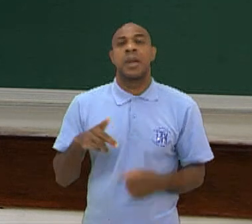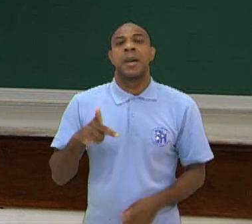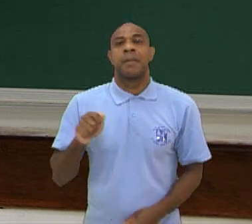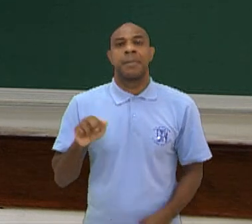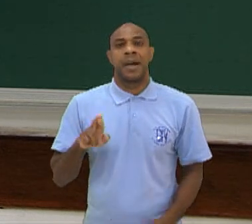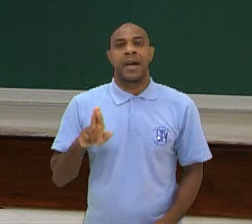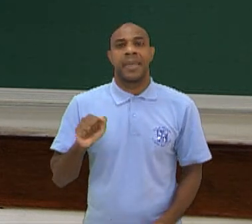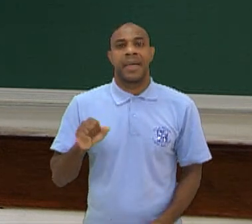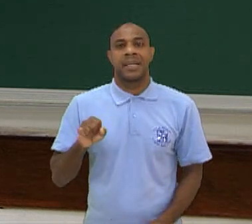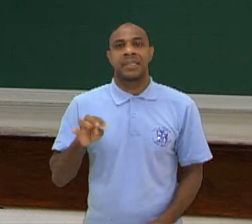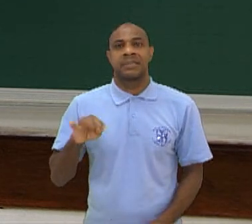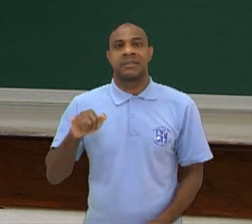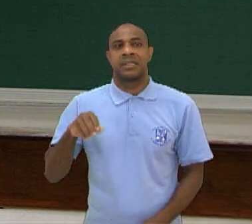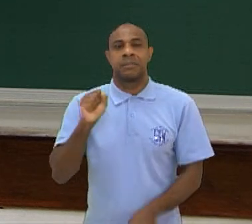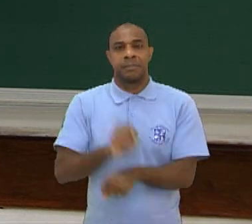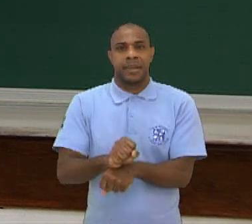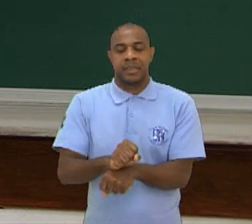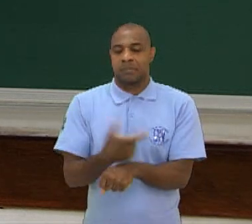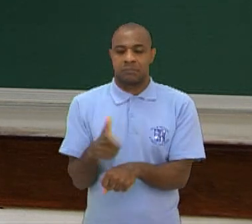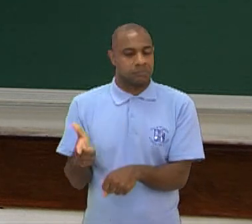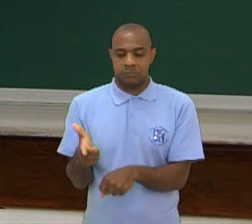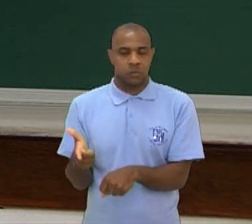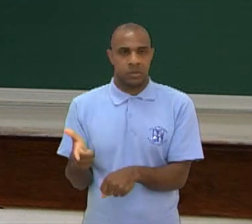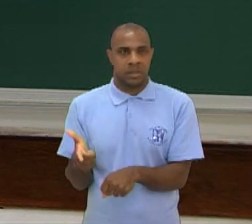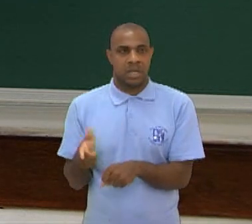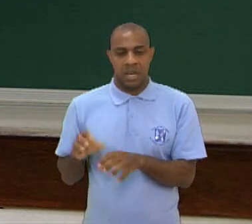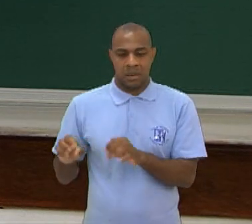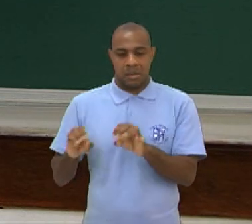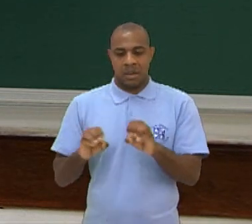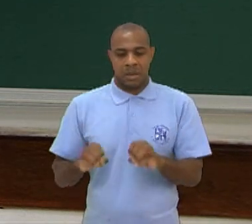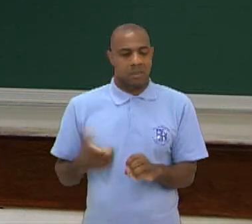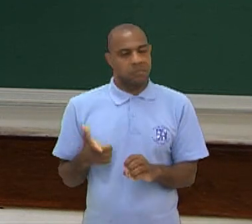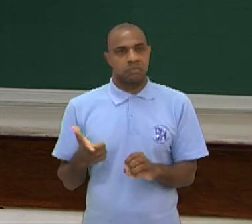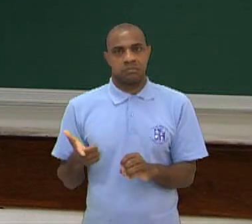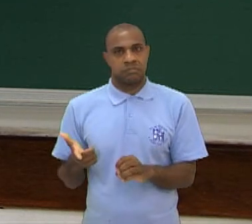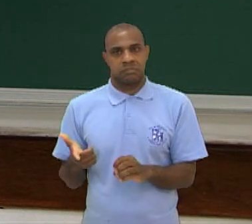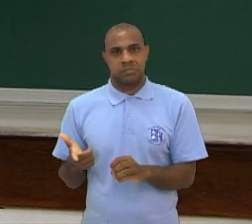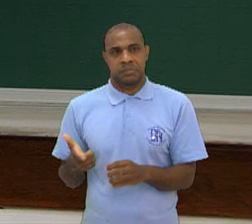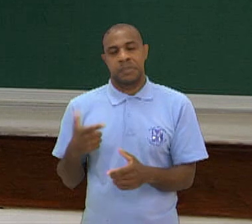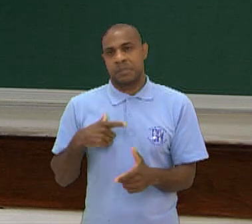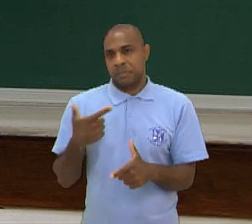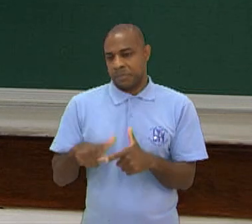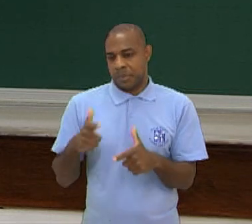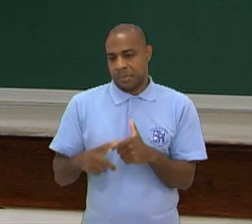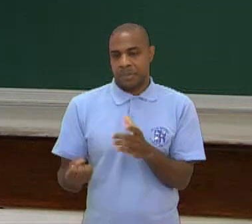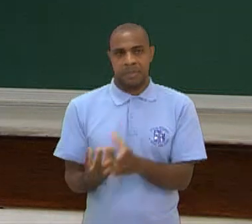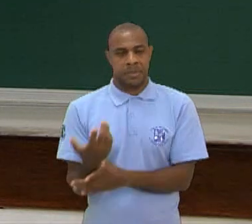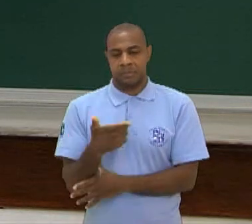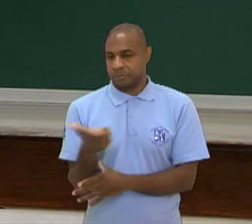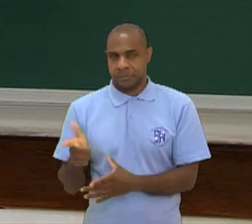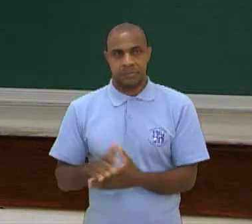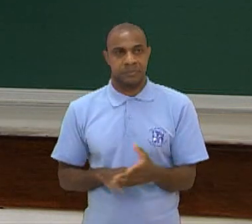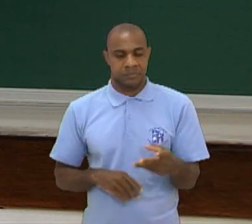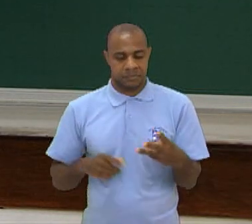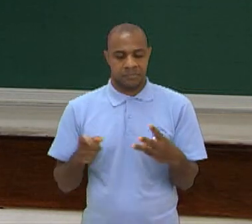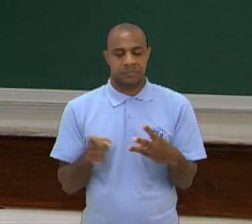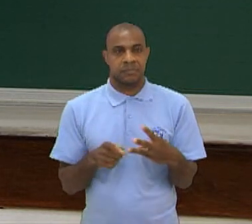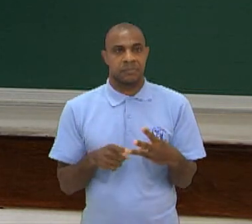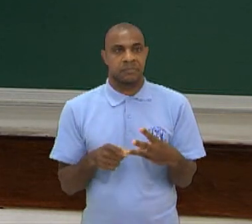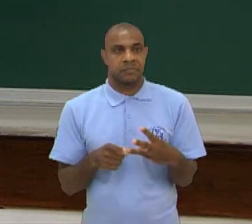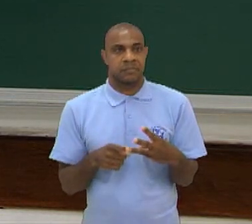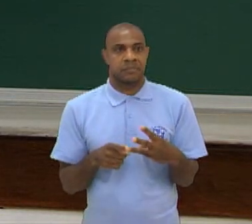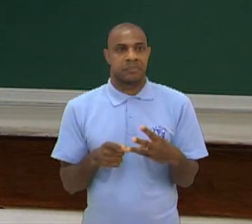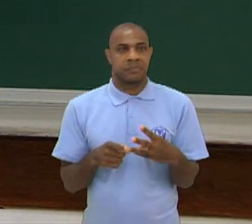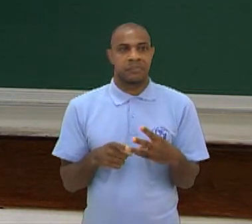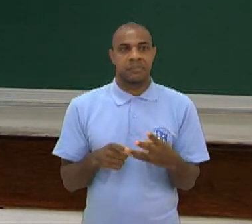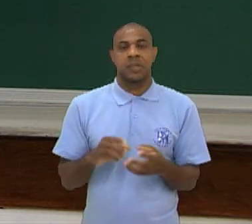parasitismo? Parasitismo estaria prejudicando, e a bactéria não está prejudicando a planta, nem a planta está prejudicando a bactéria, né? E comensalismo é quando só